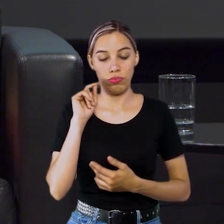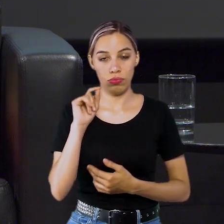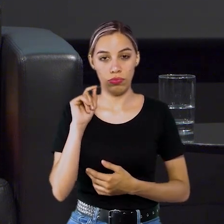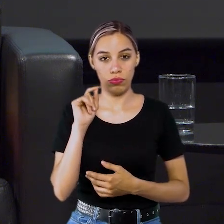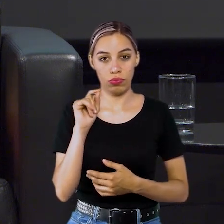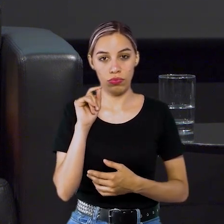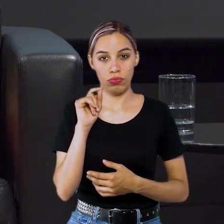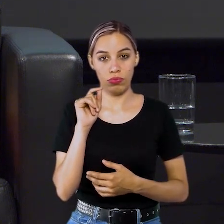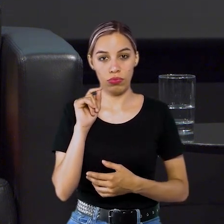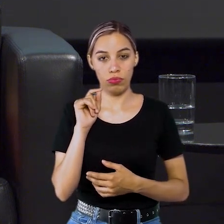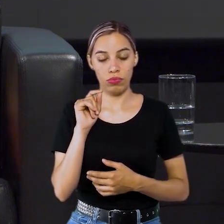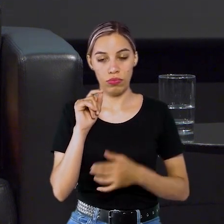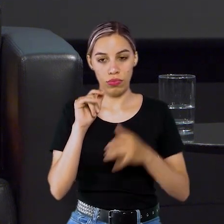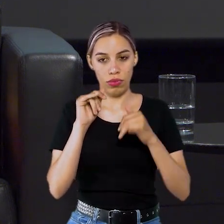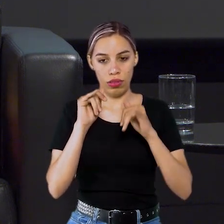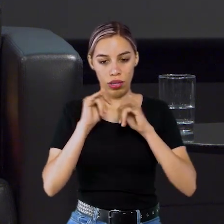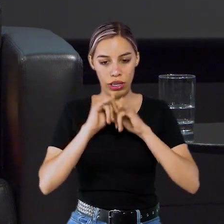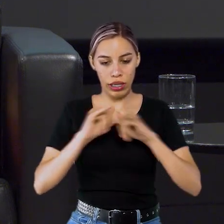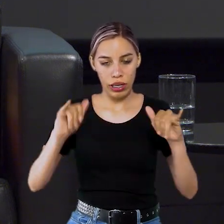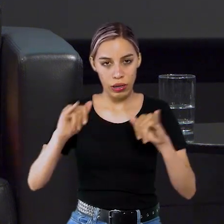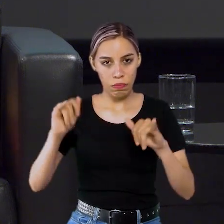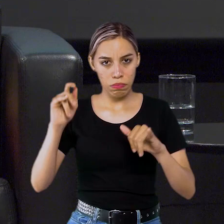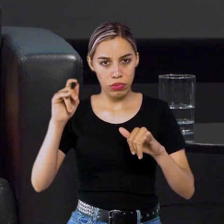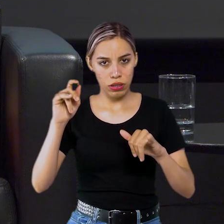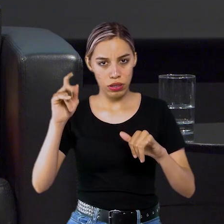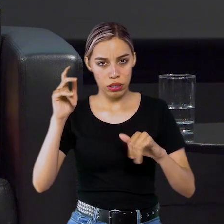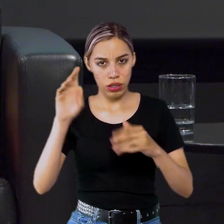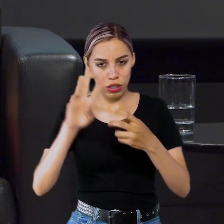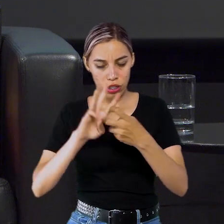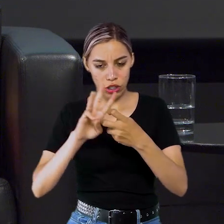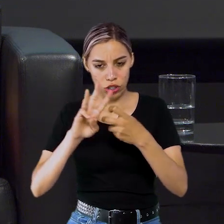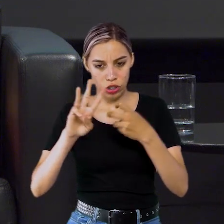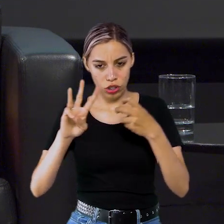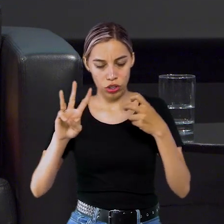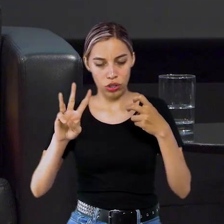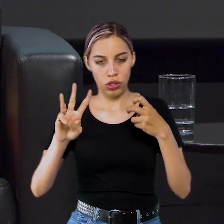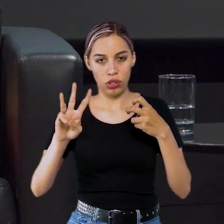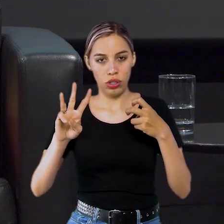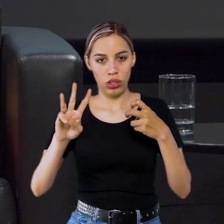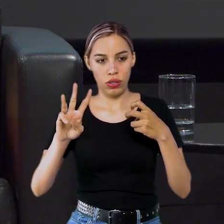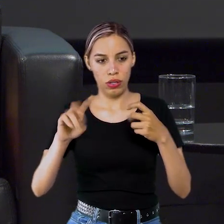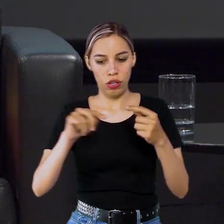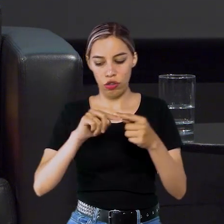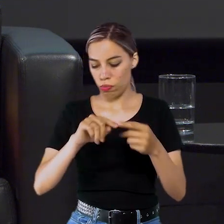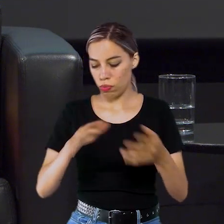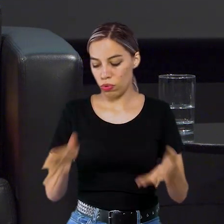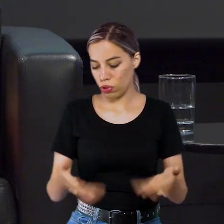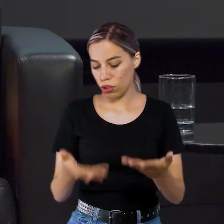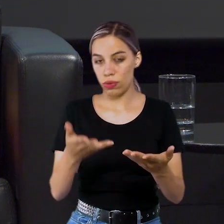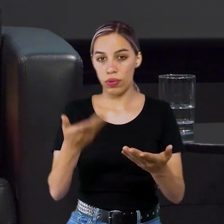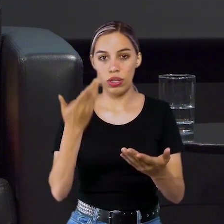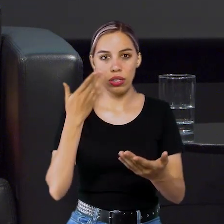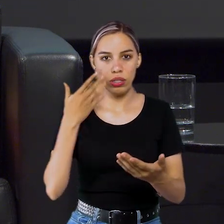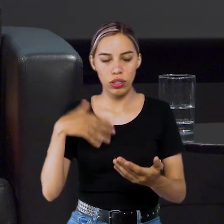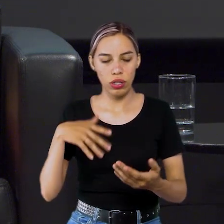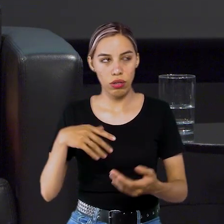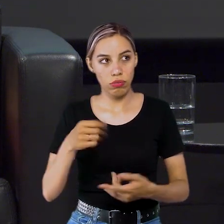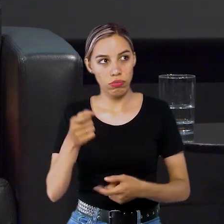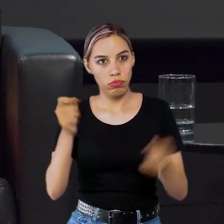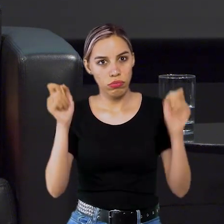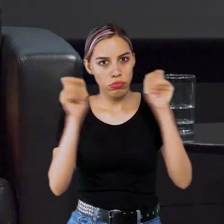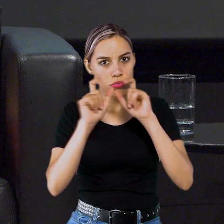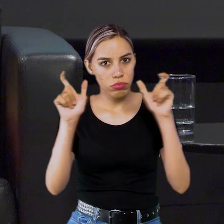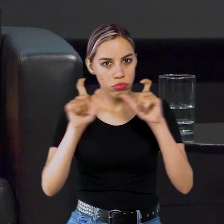vêm como um sopro para acordar as nossas crianças, eu acho que a gente está precisando passar por um processo de